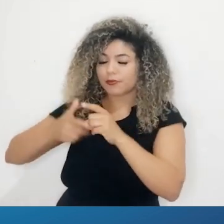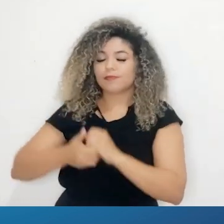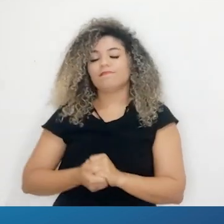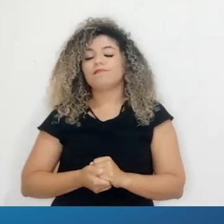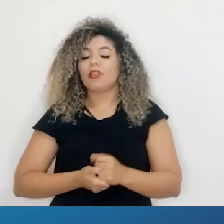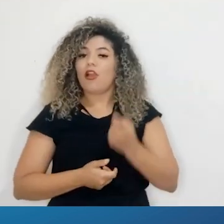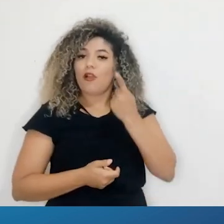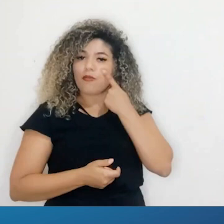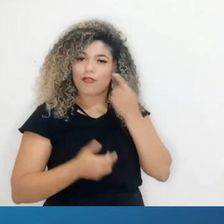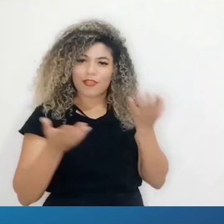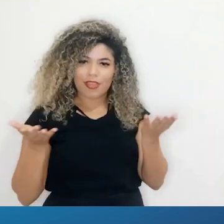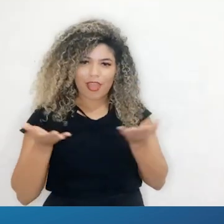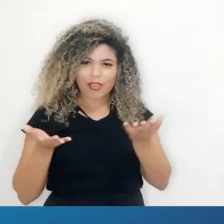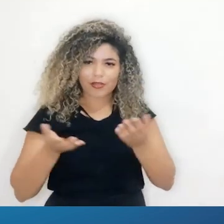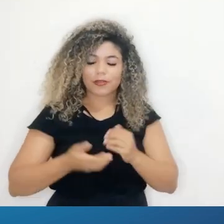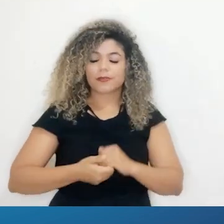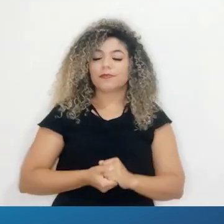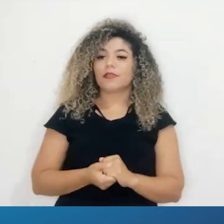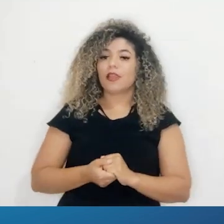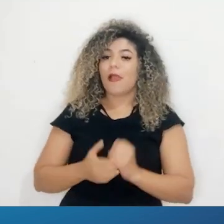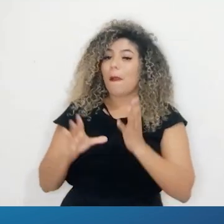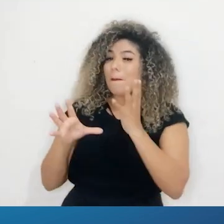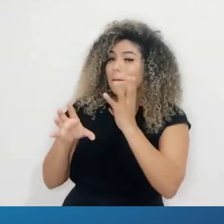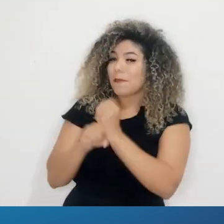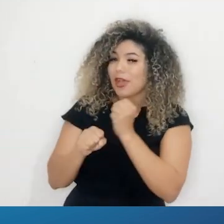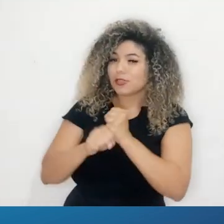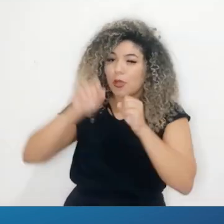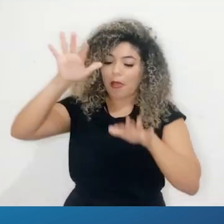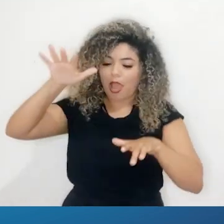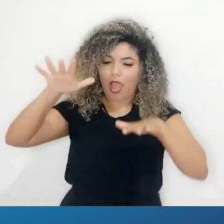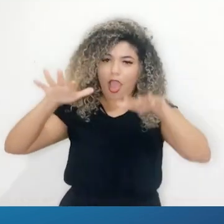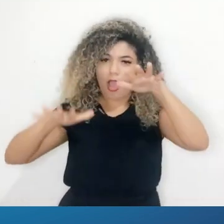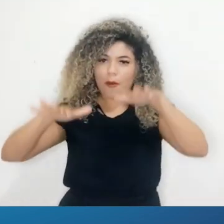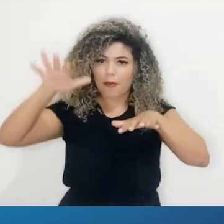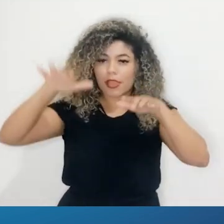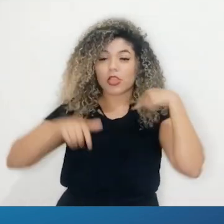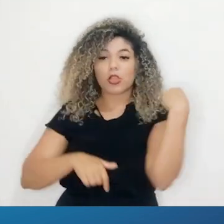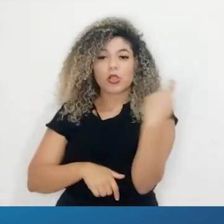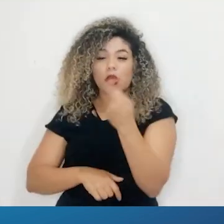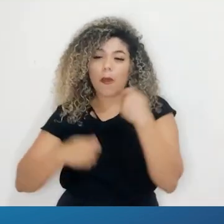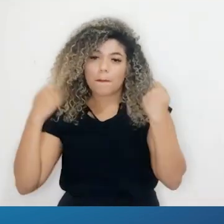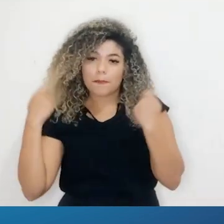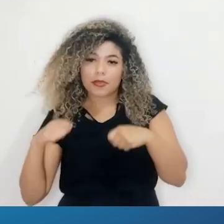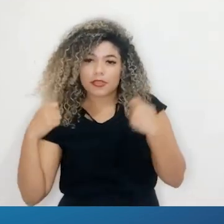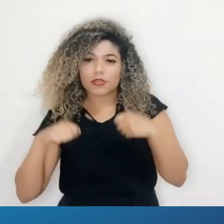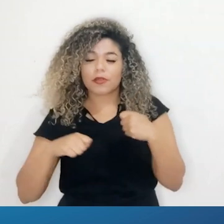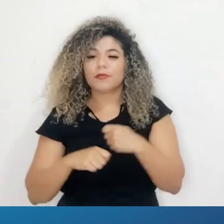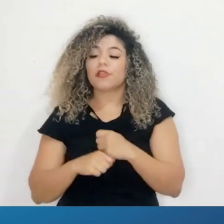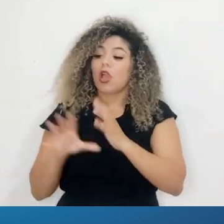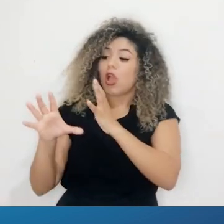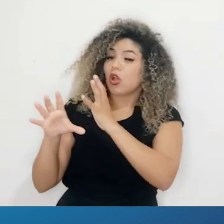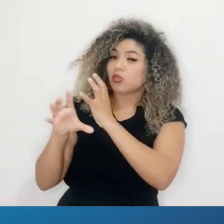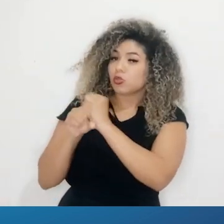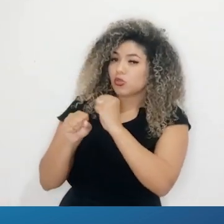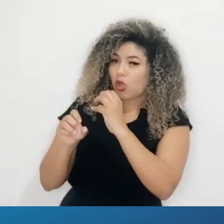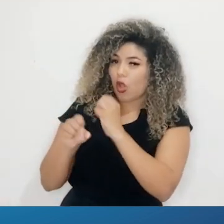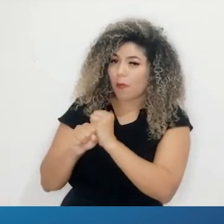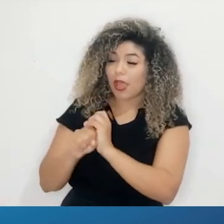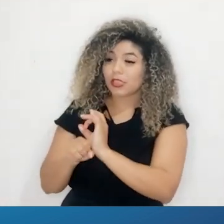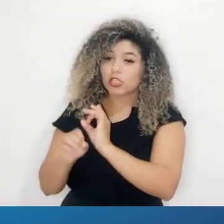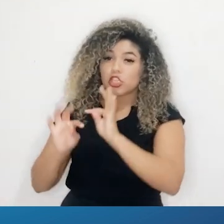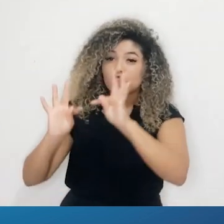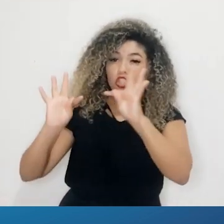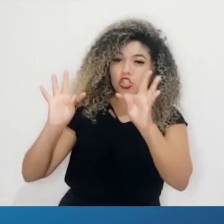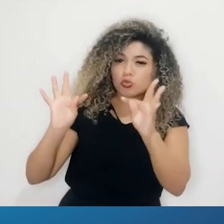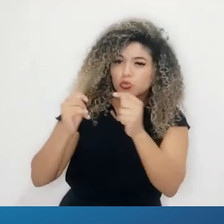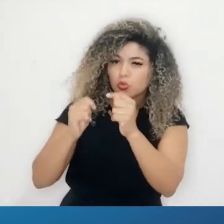vamos conferir agora para calcularmos a média aritmética devemos realizar o somatório de todos